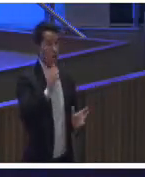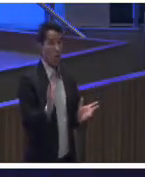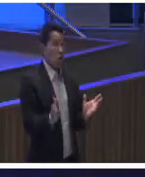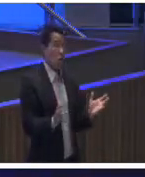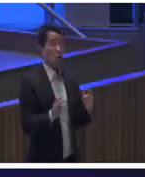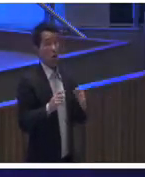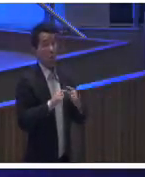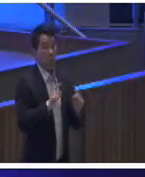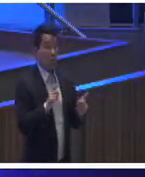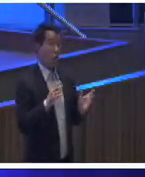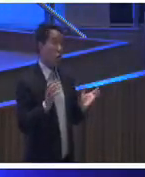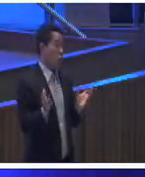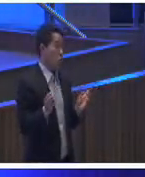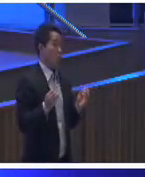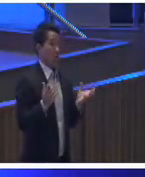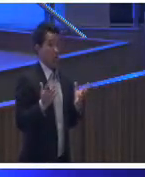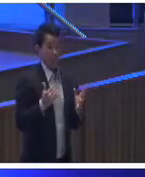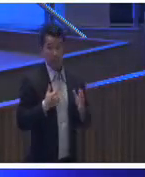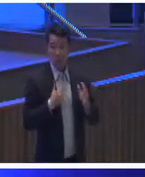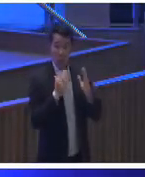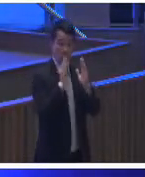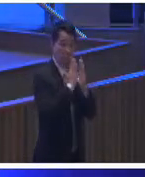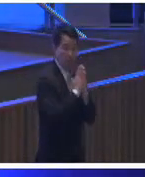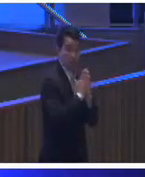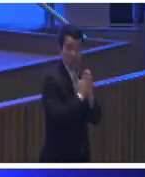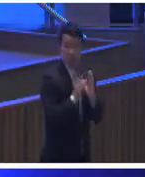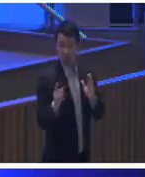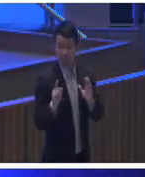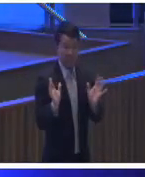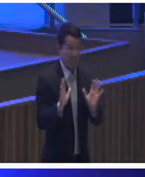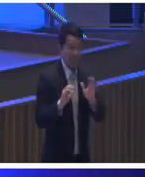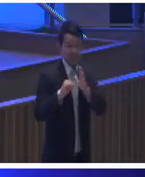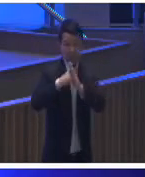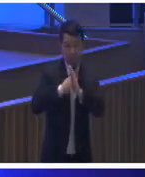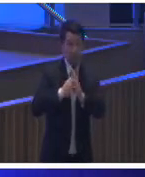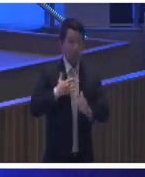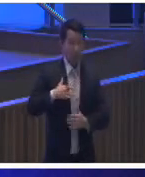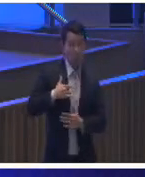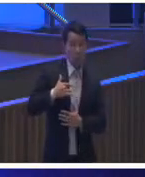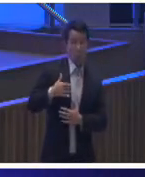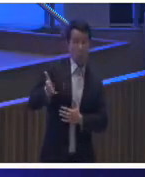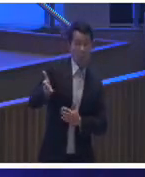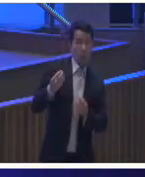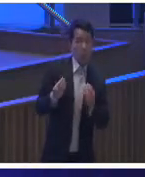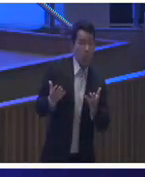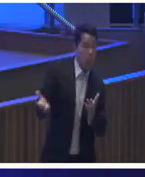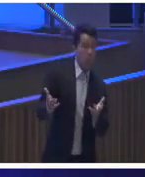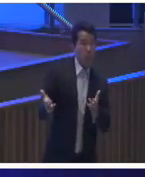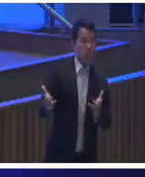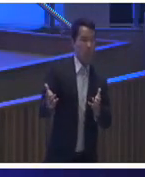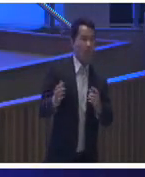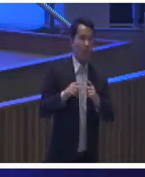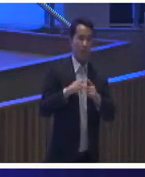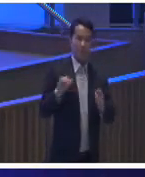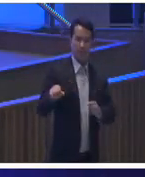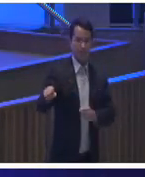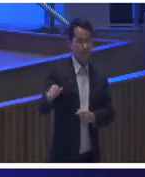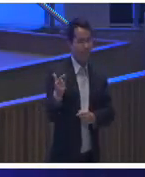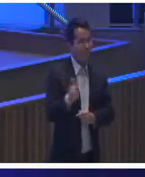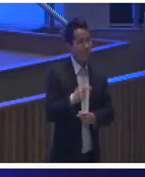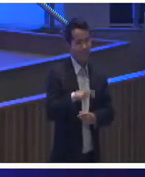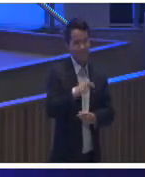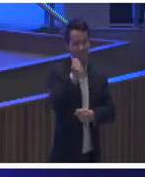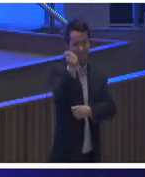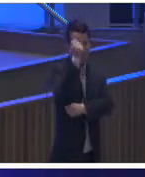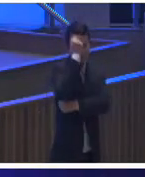coisa dessa, vai tirar essa cobertura espiritual, coitadinho dessa pessoa. Não, mas se ele não se